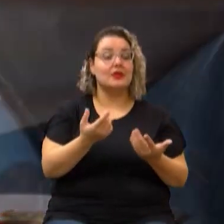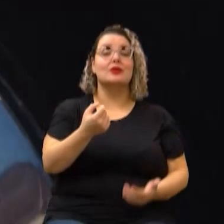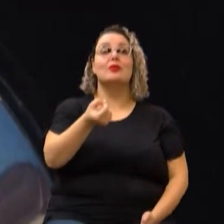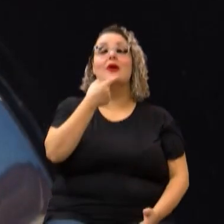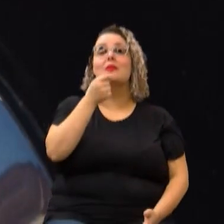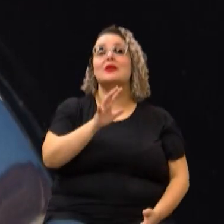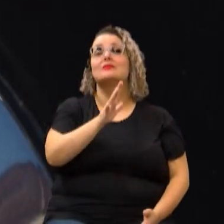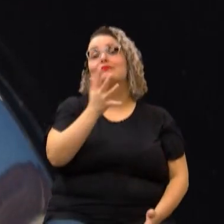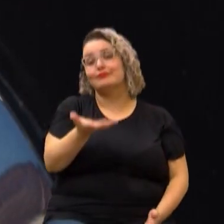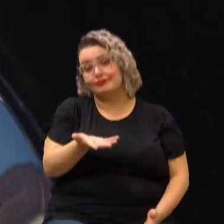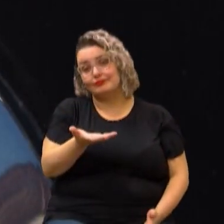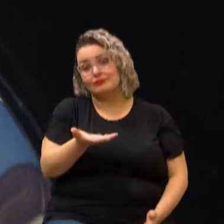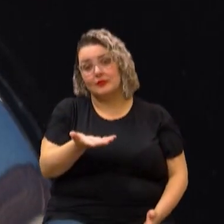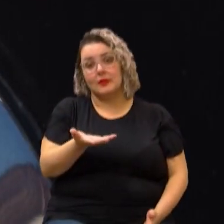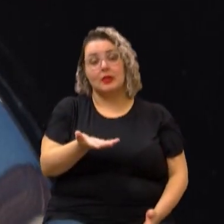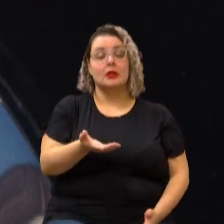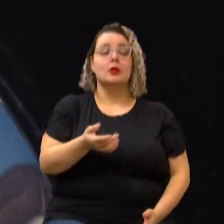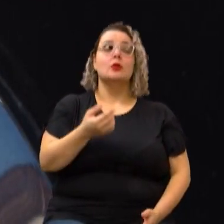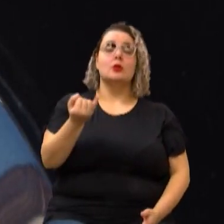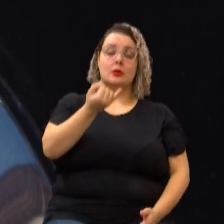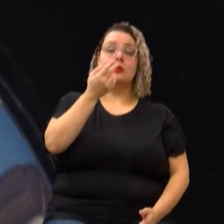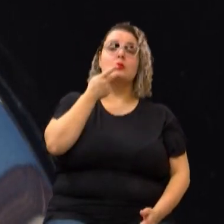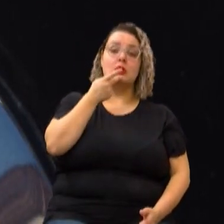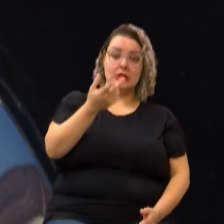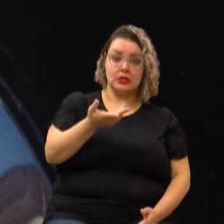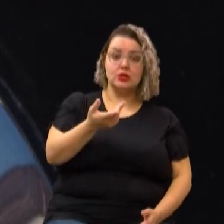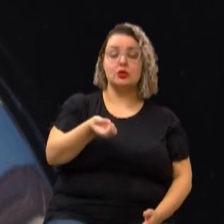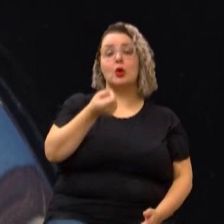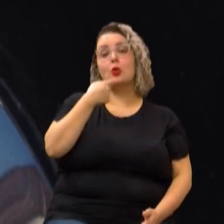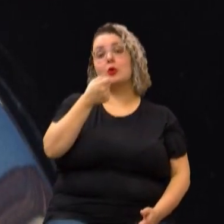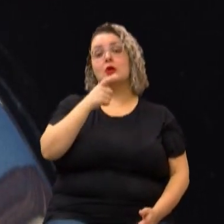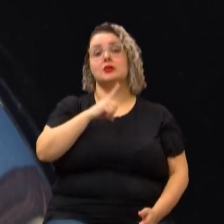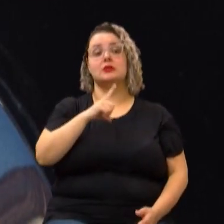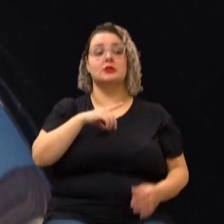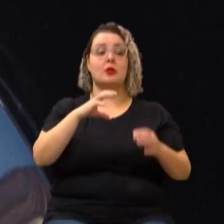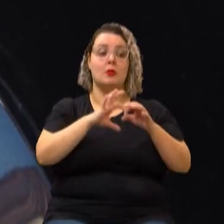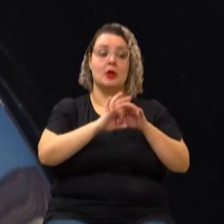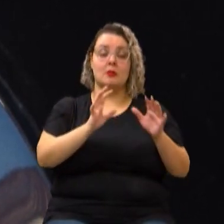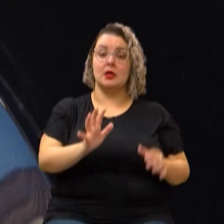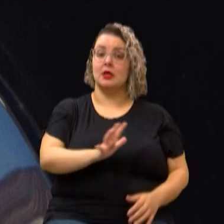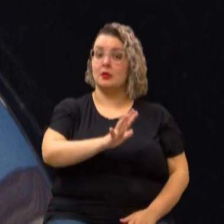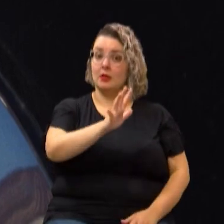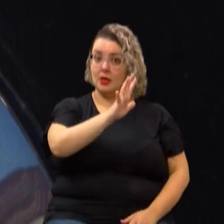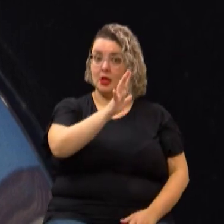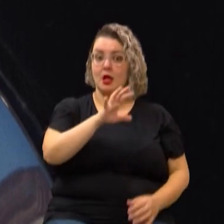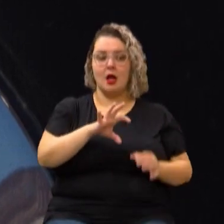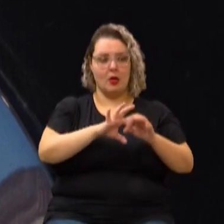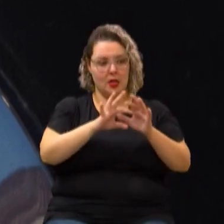navegar entre eles, ou seja, conseguir de fato ter um equilíbrio. E como você perguntou, aonde